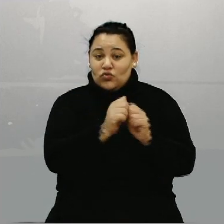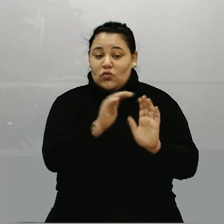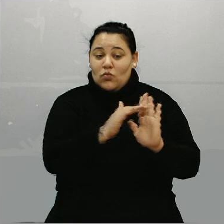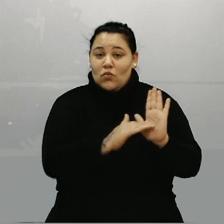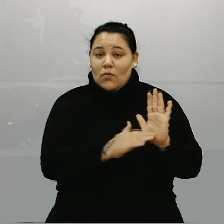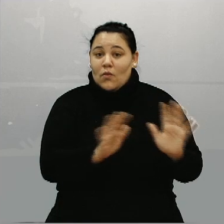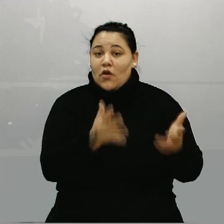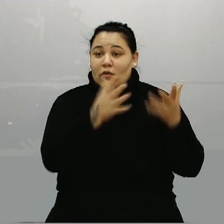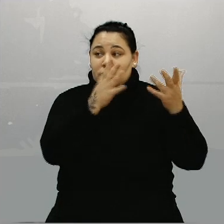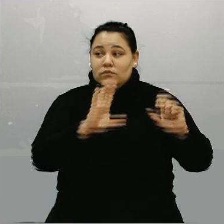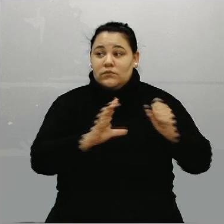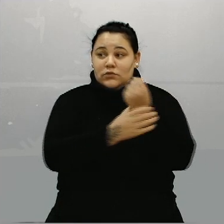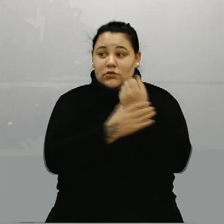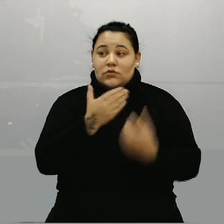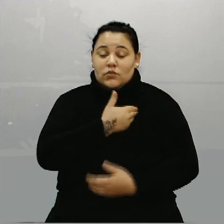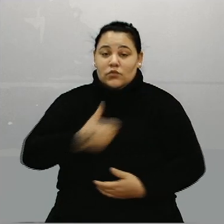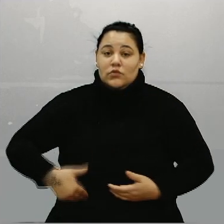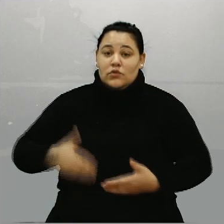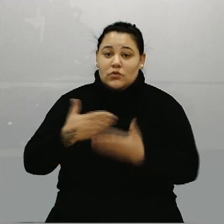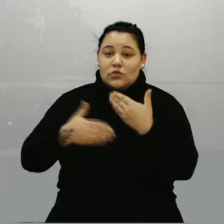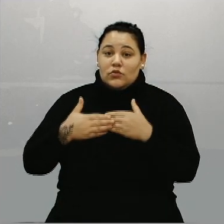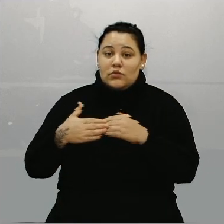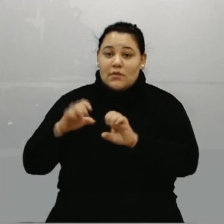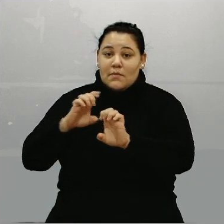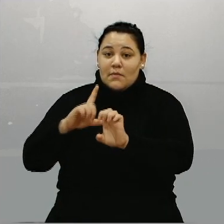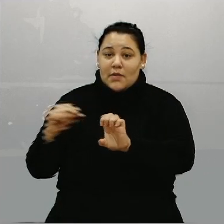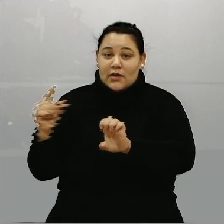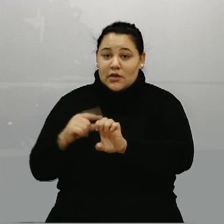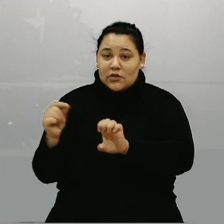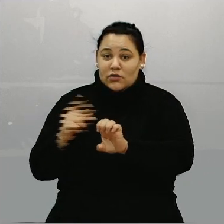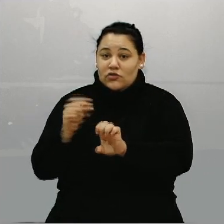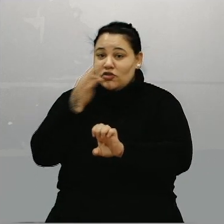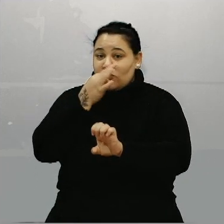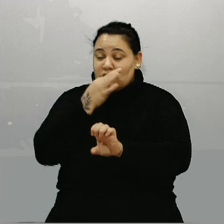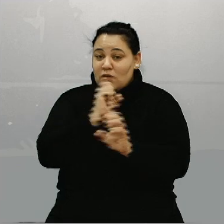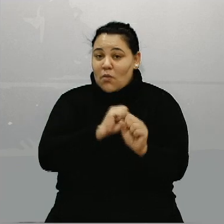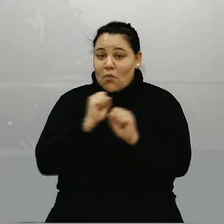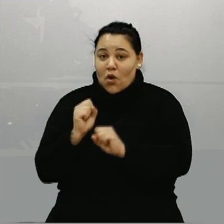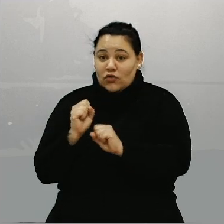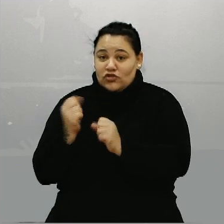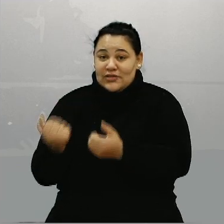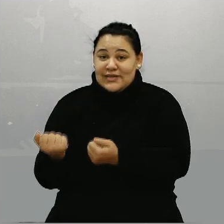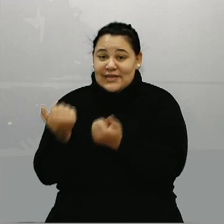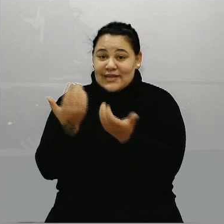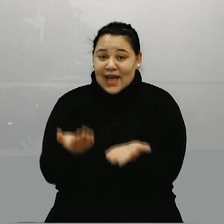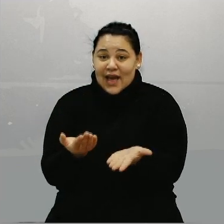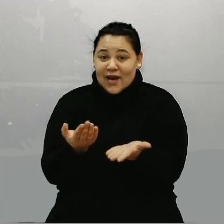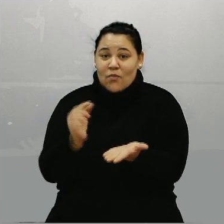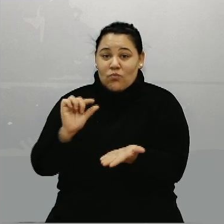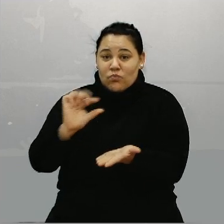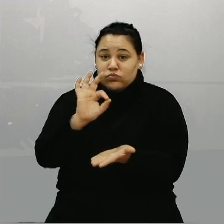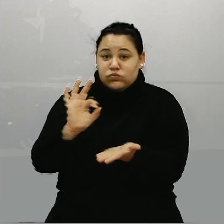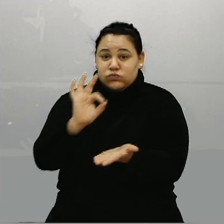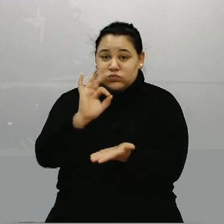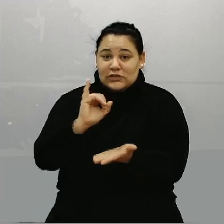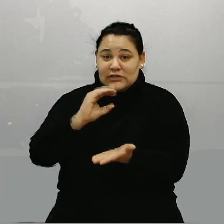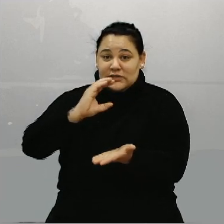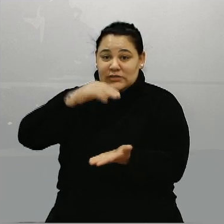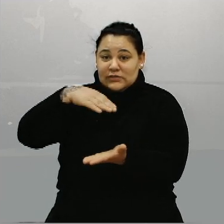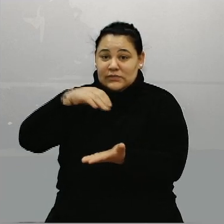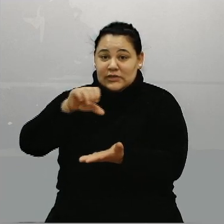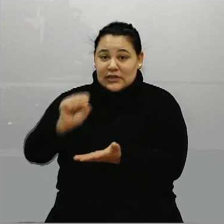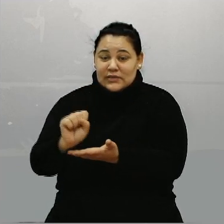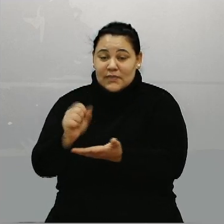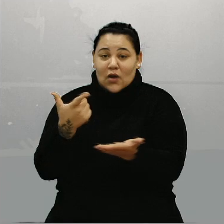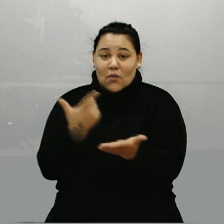Segurança Pública, onde os empresários de Caxias podem destinar parte do ICMS diretamente para comprar um caminhão, uma